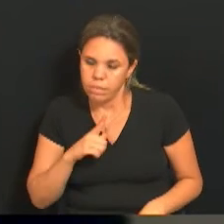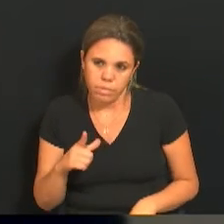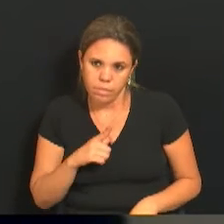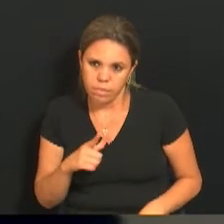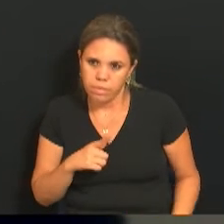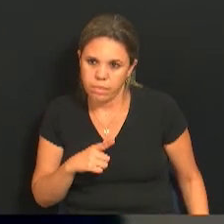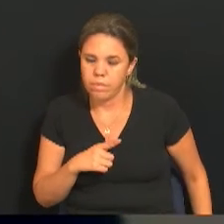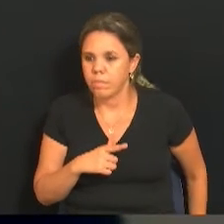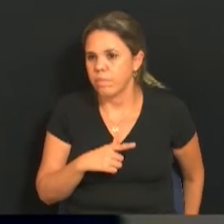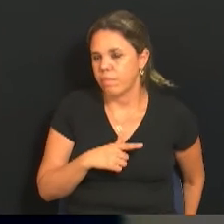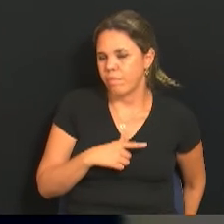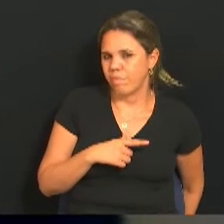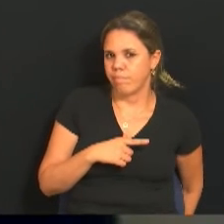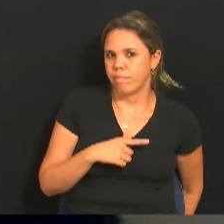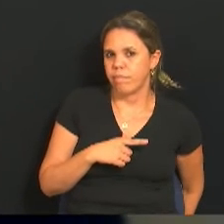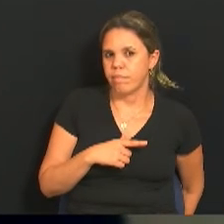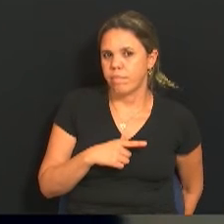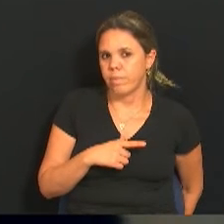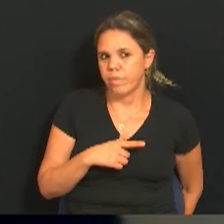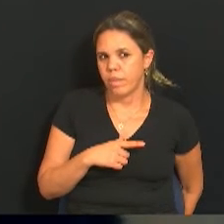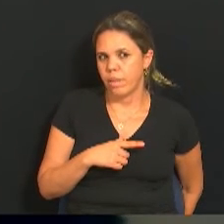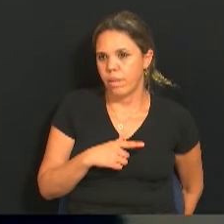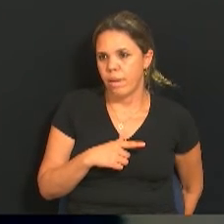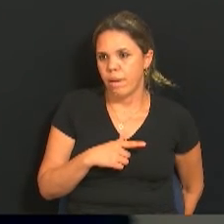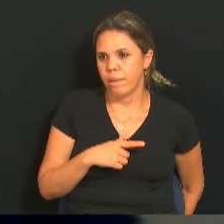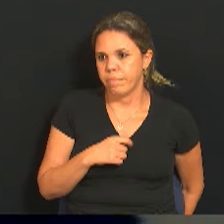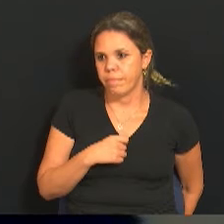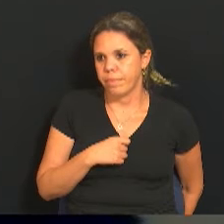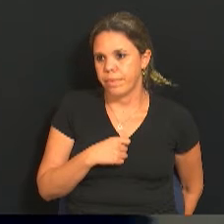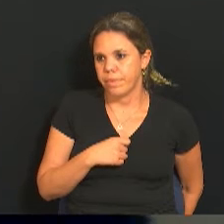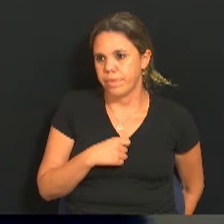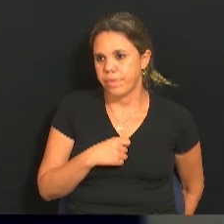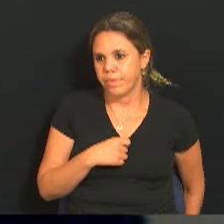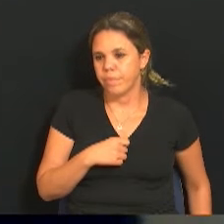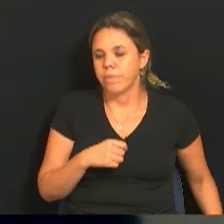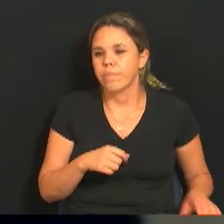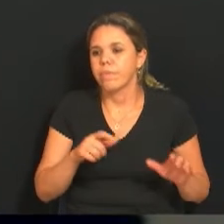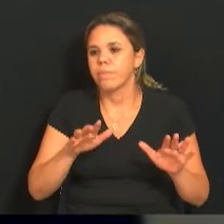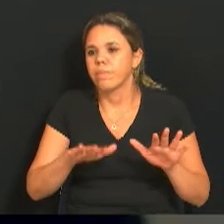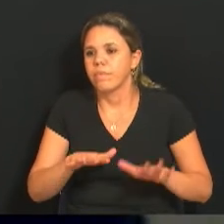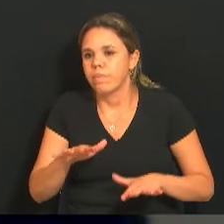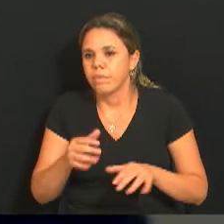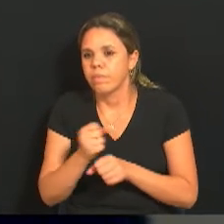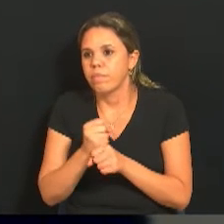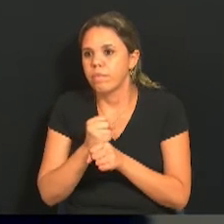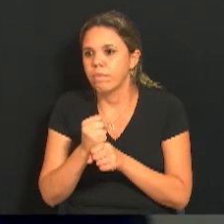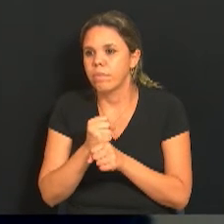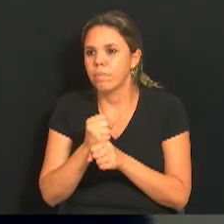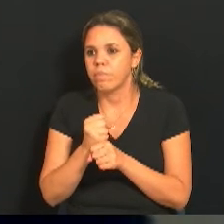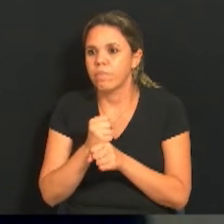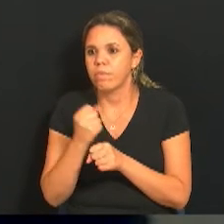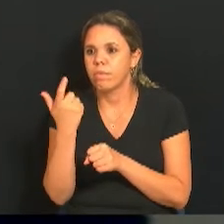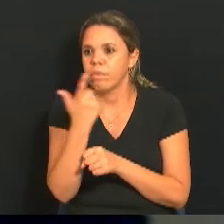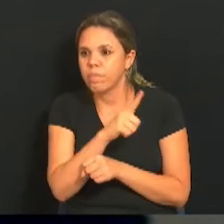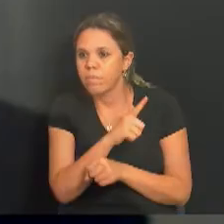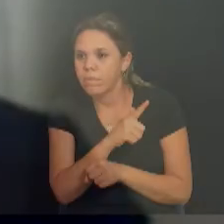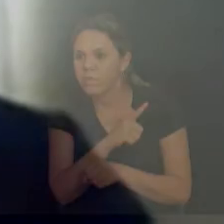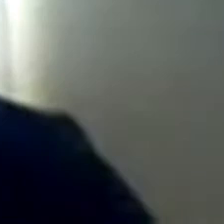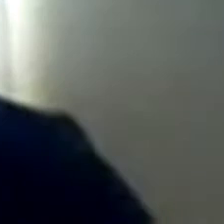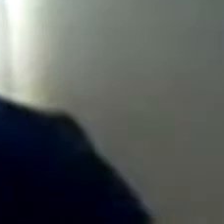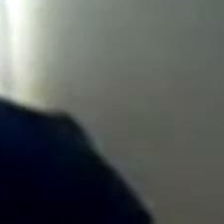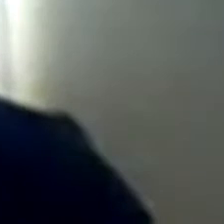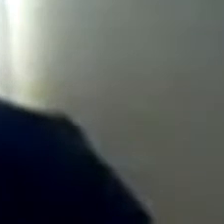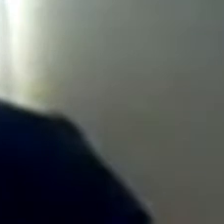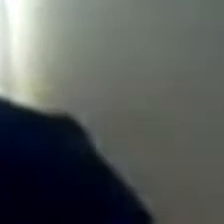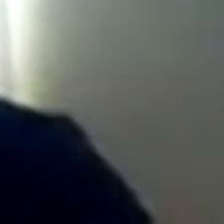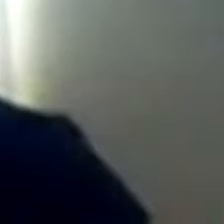elas residem assim em determinados pontos e muitas vezes elas ficam há anos. Outra dimensão importante também, a gente